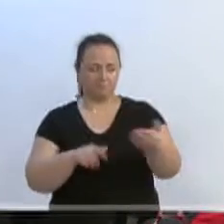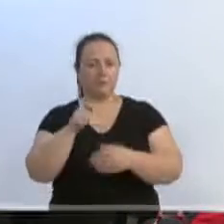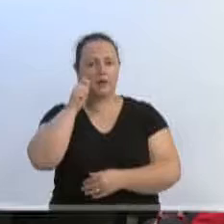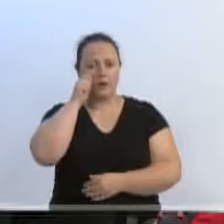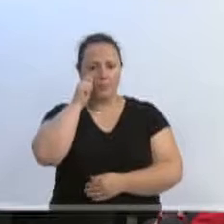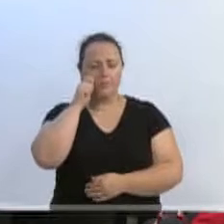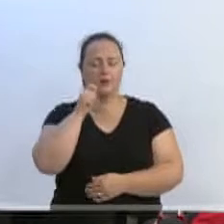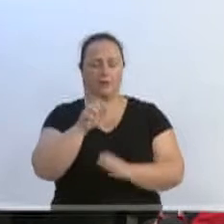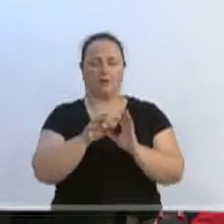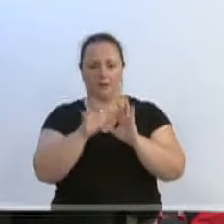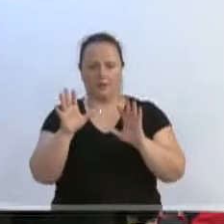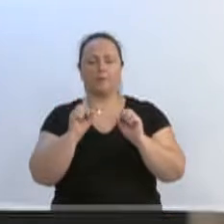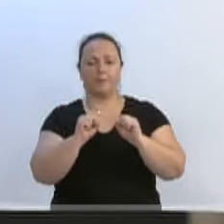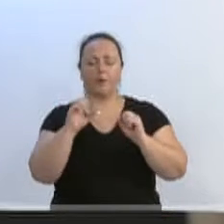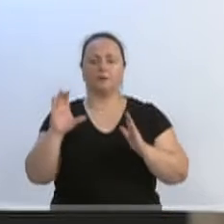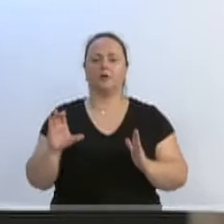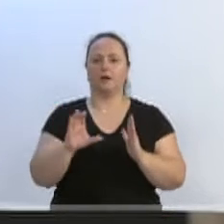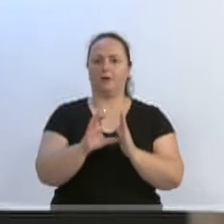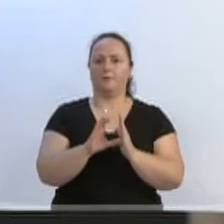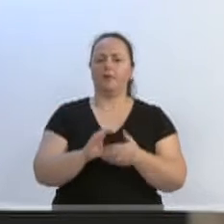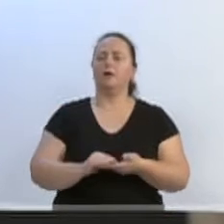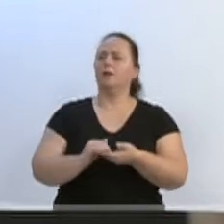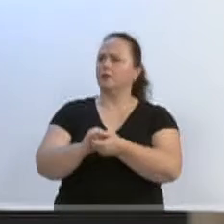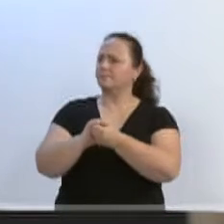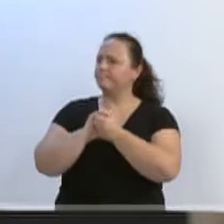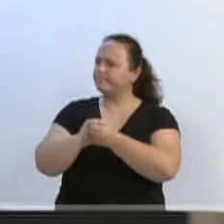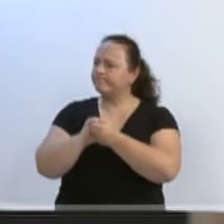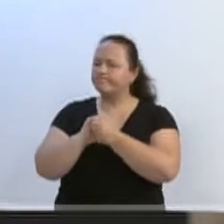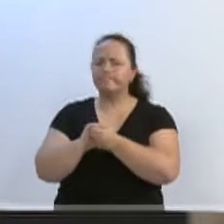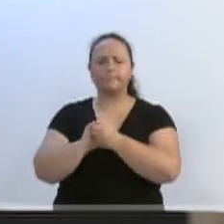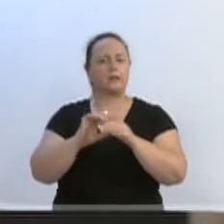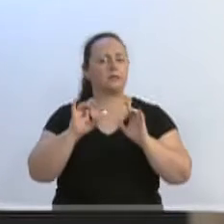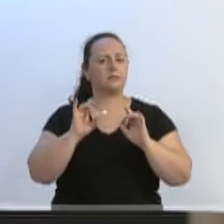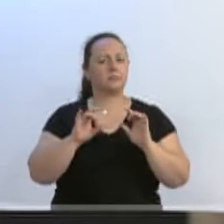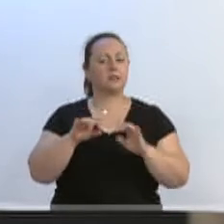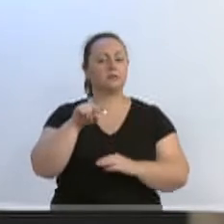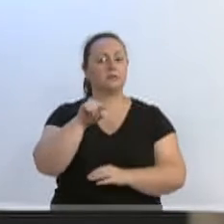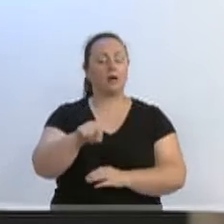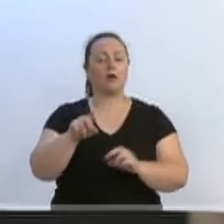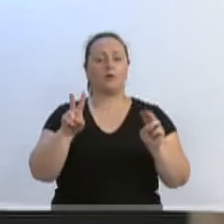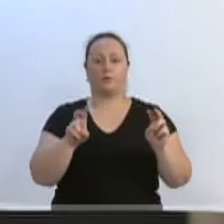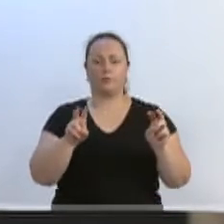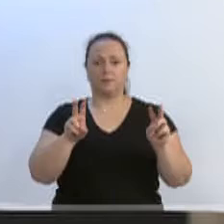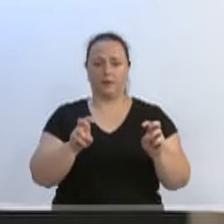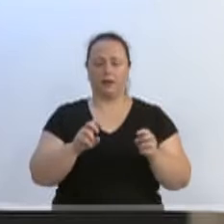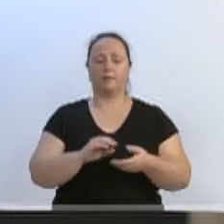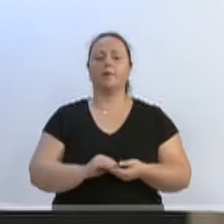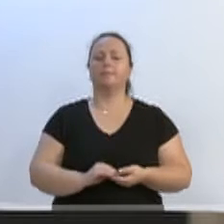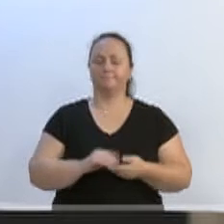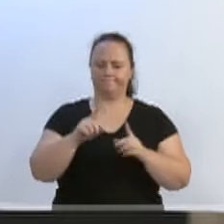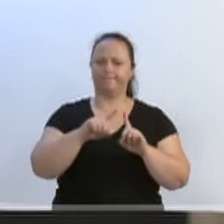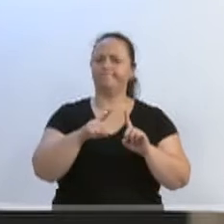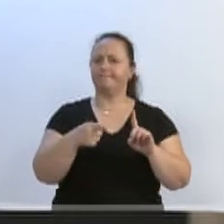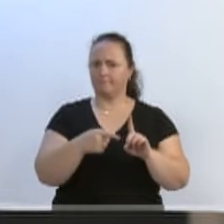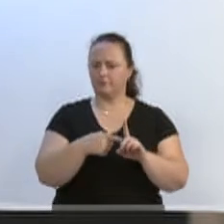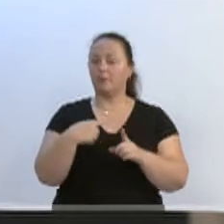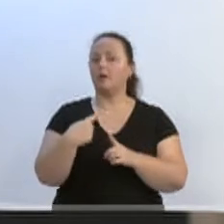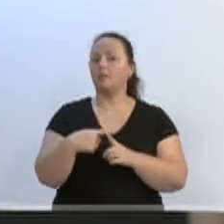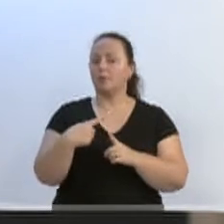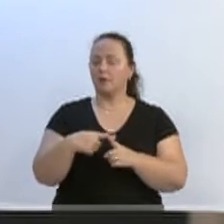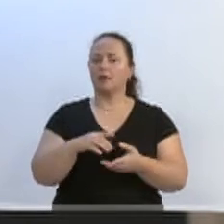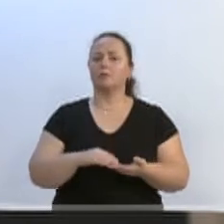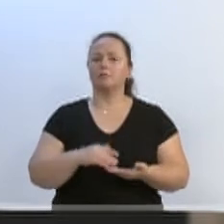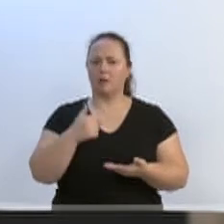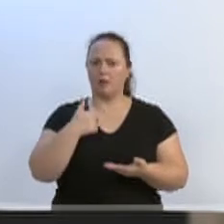o vereador alexandre caminha queria parabenizar nossa excelência especial nesta temática né das gestantes até porque também fiz